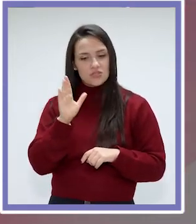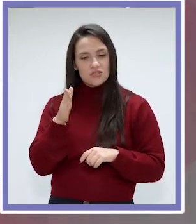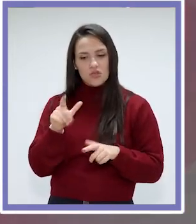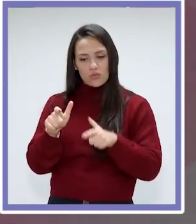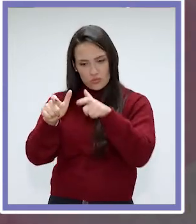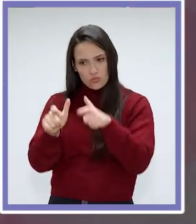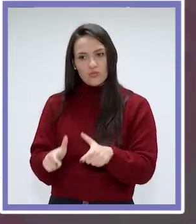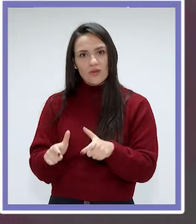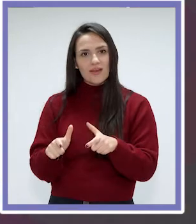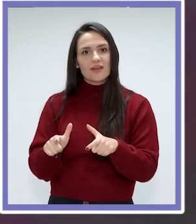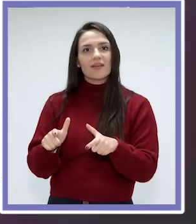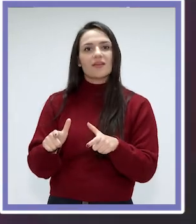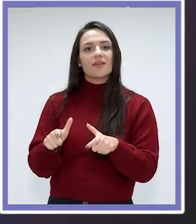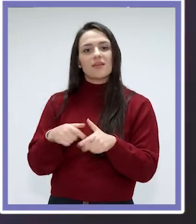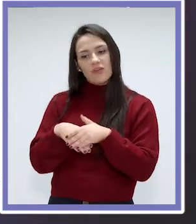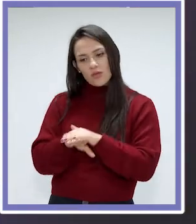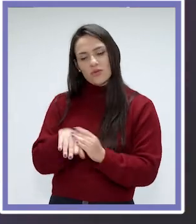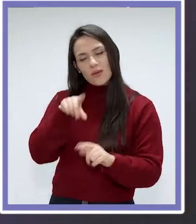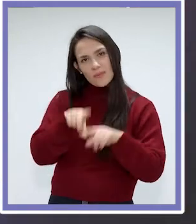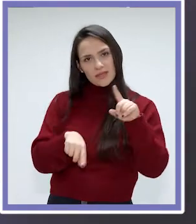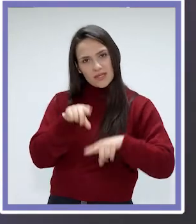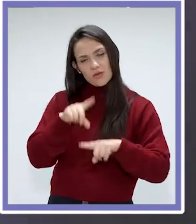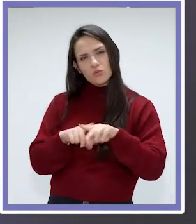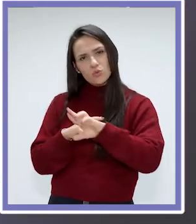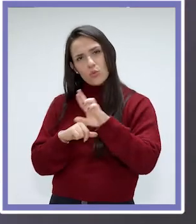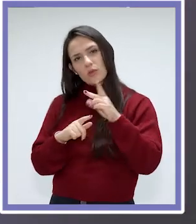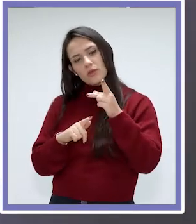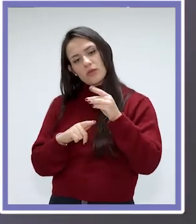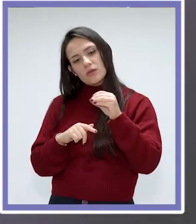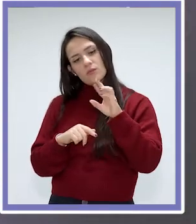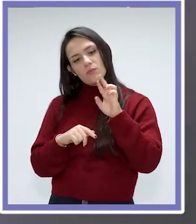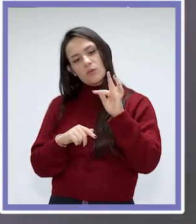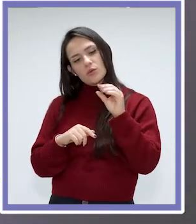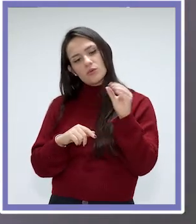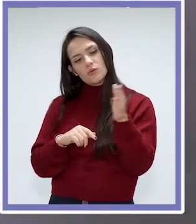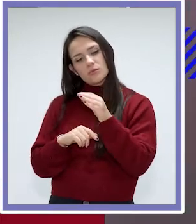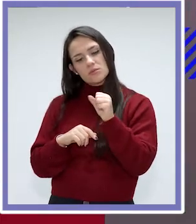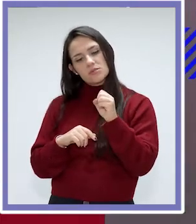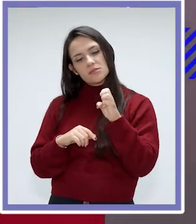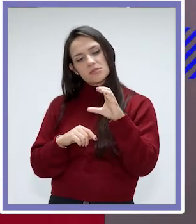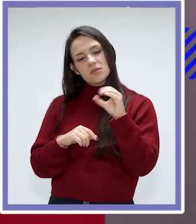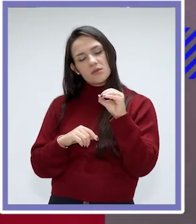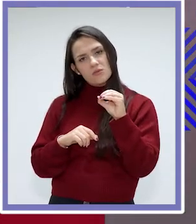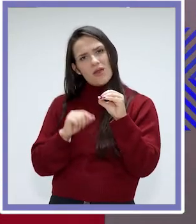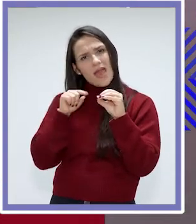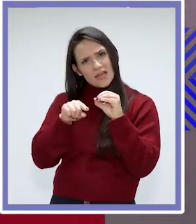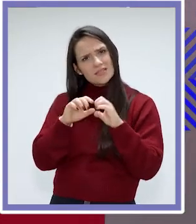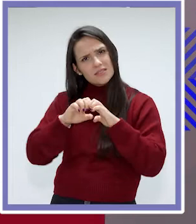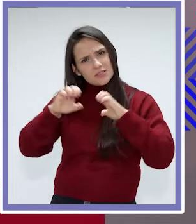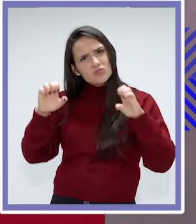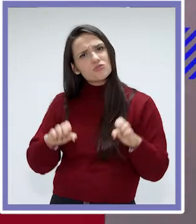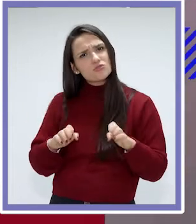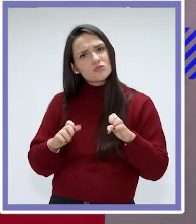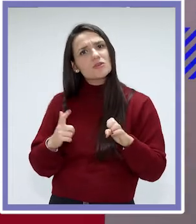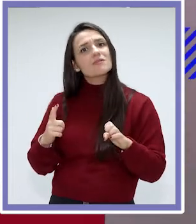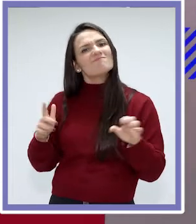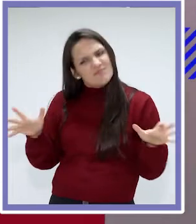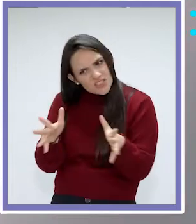obra um pouco antiga também, mas está desenrolando a questão do Porto Seco. Esse cenário todo, essa estrutura toda, vai